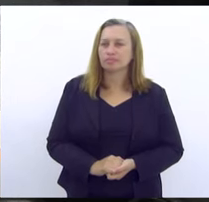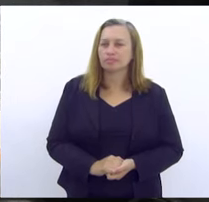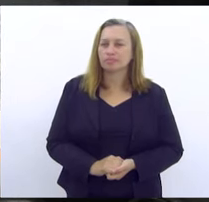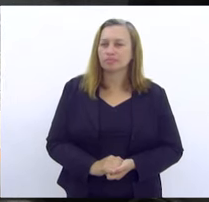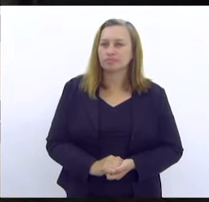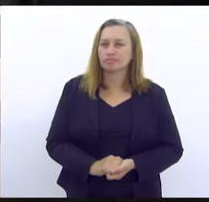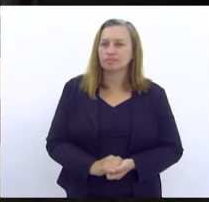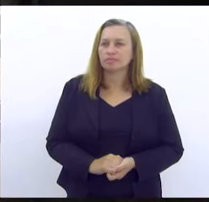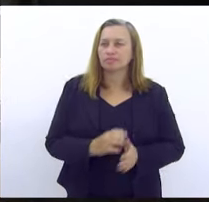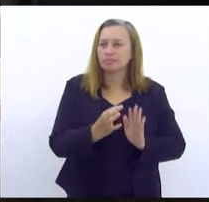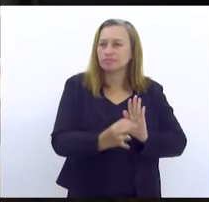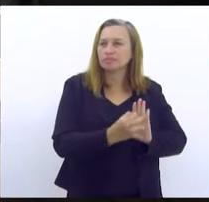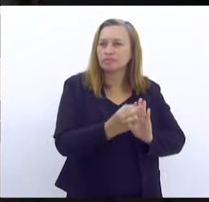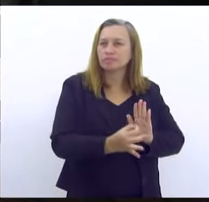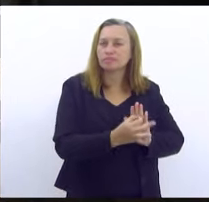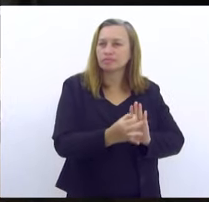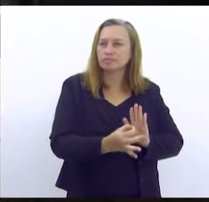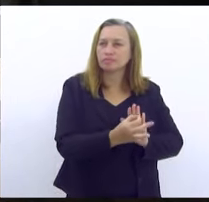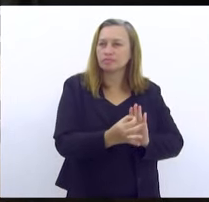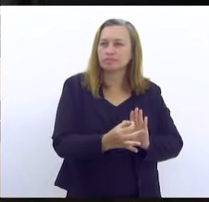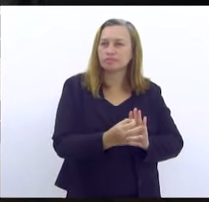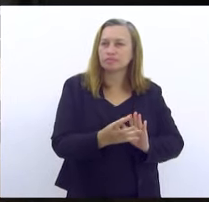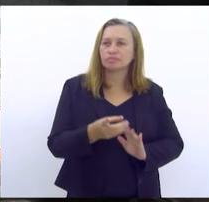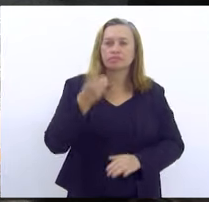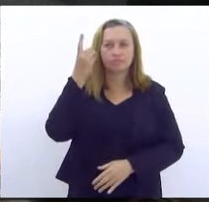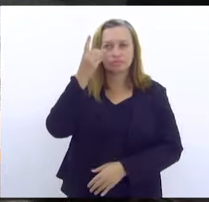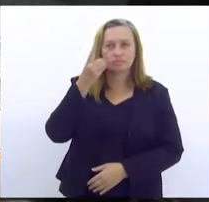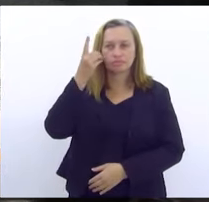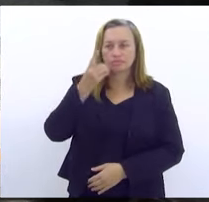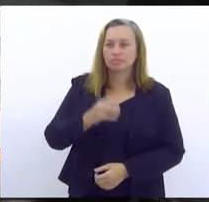Para emitir parecer, deputado Vinícius.